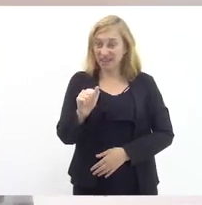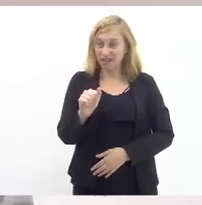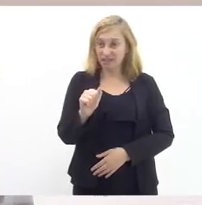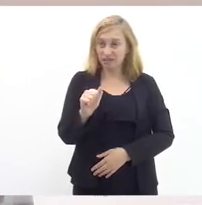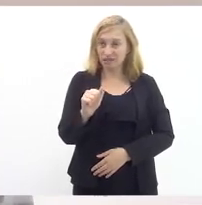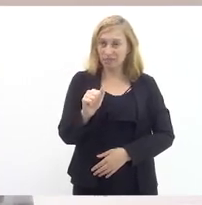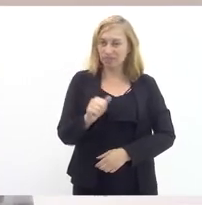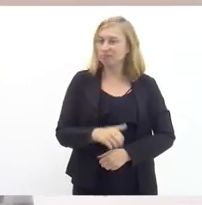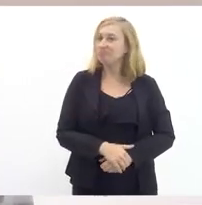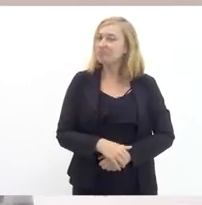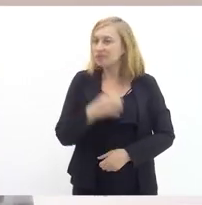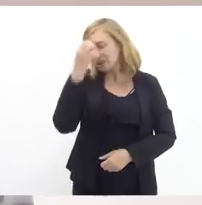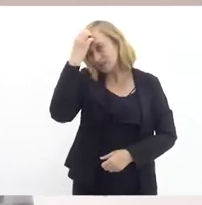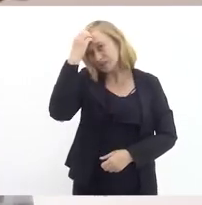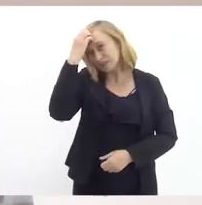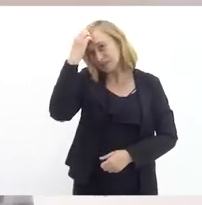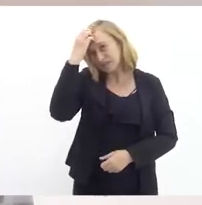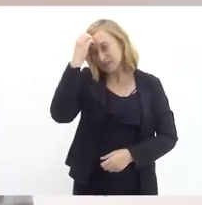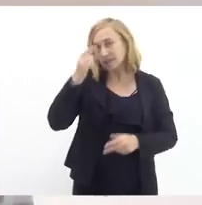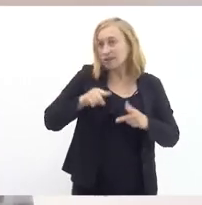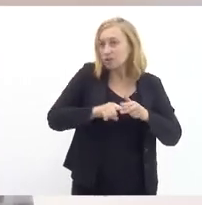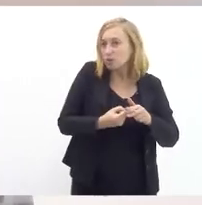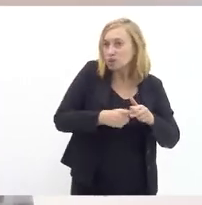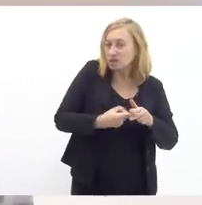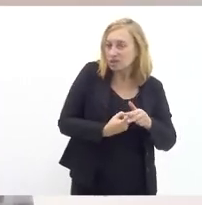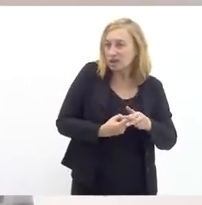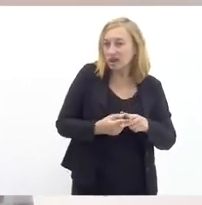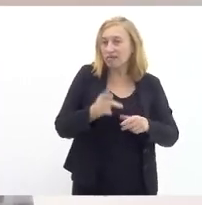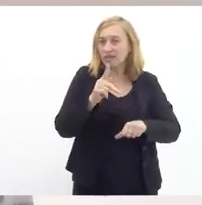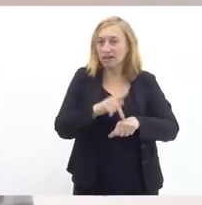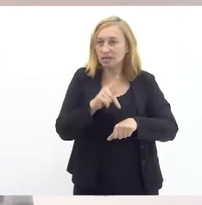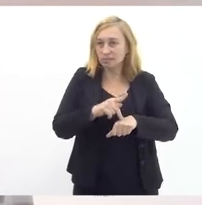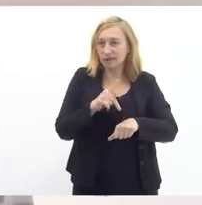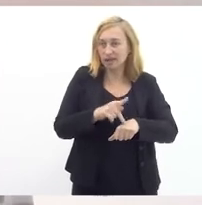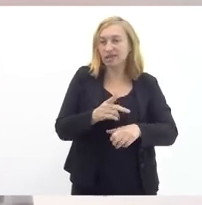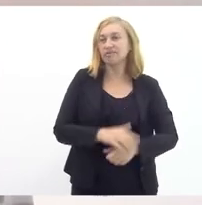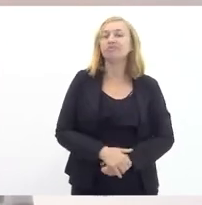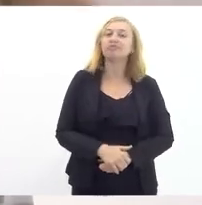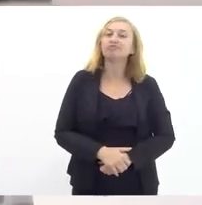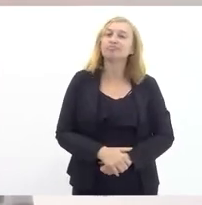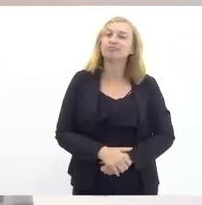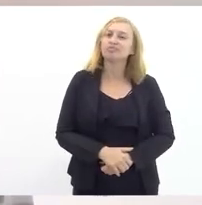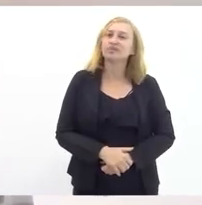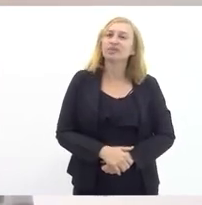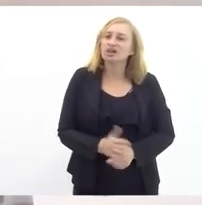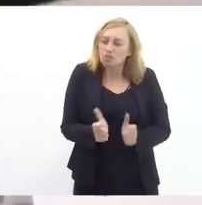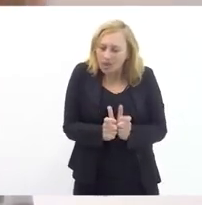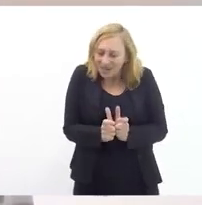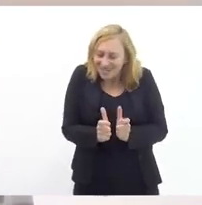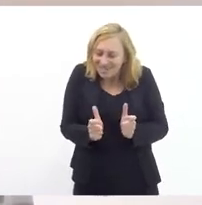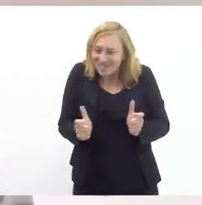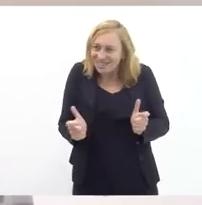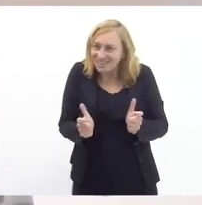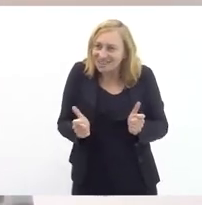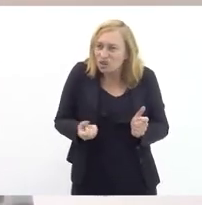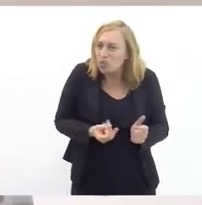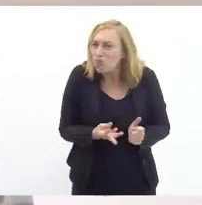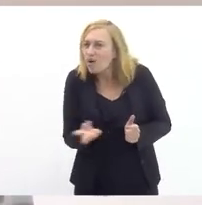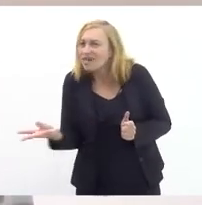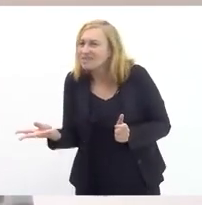Insuficiente, muitas vezes, tem que ser repostas. O durmente, uma grande quantidade,